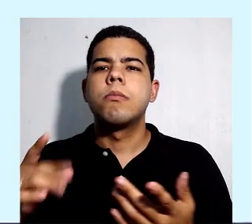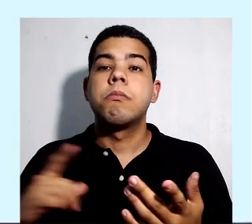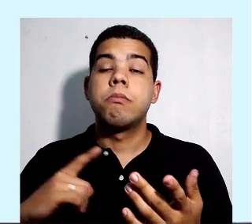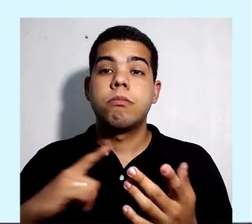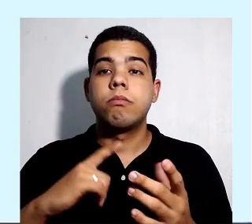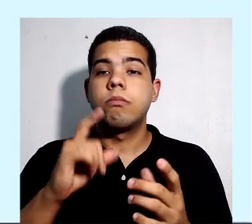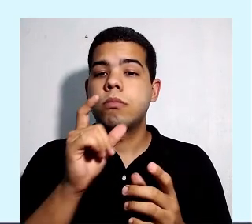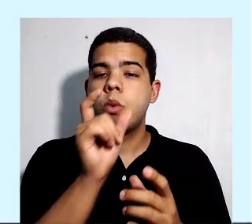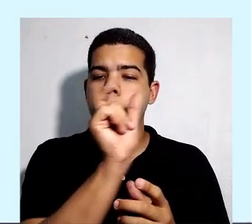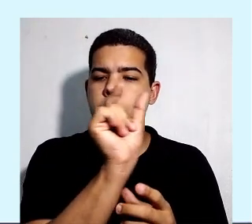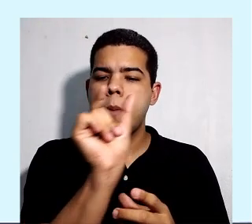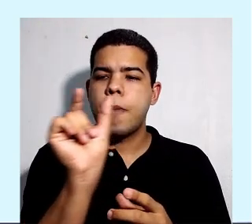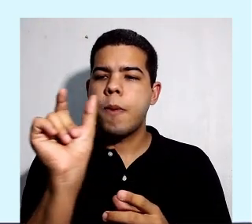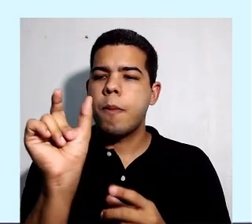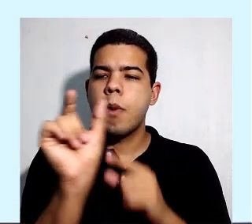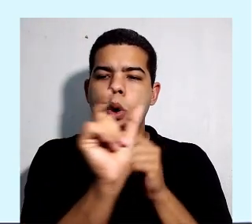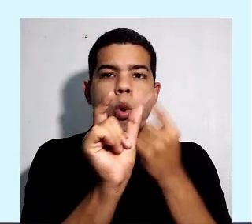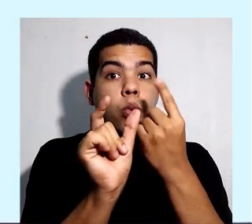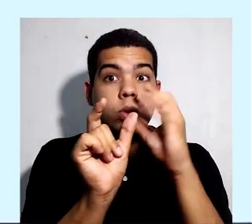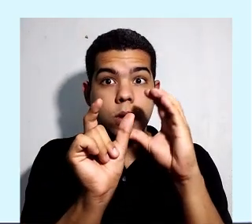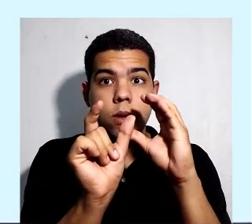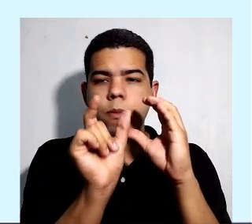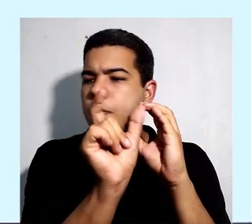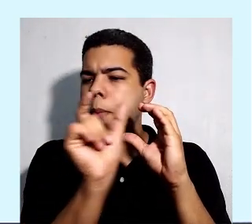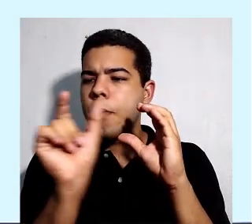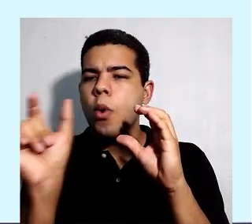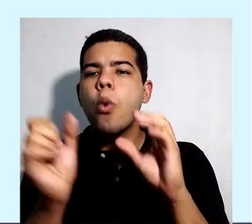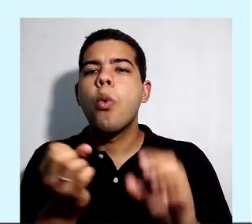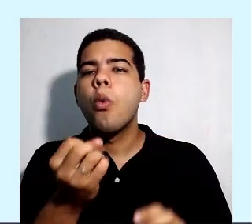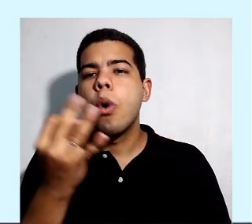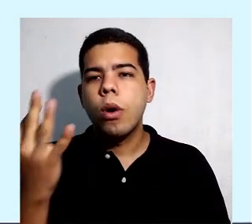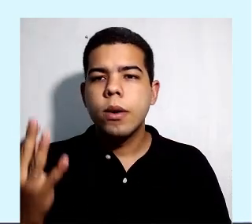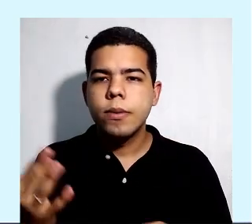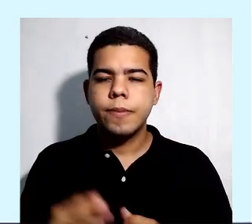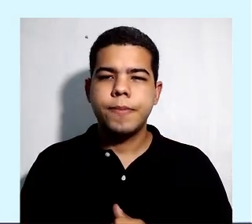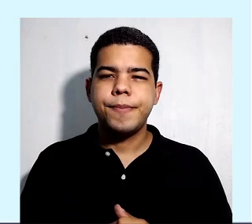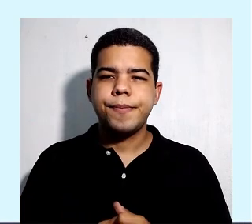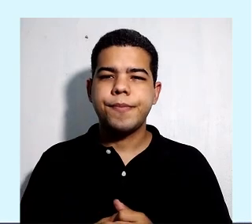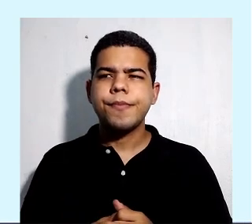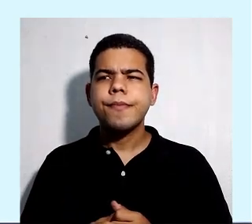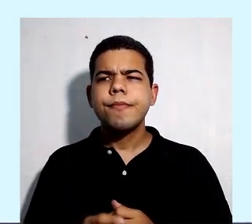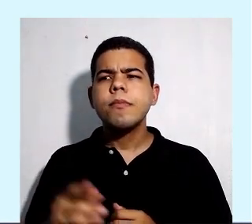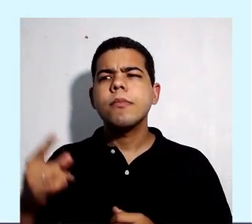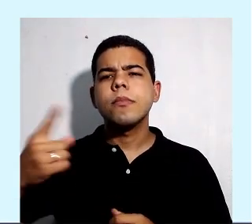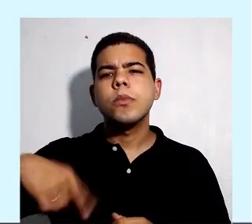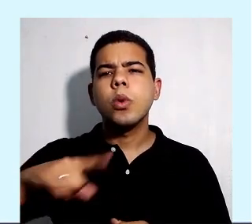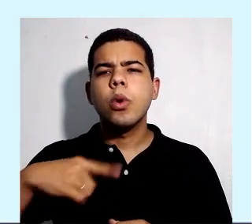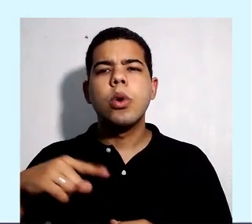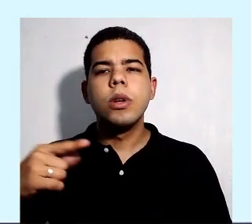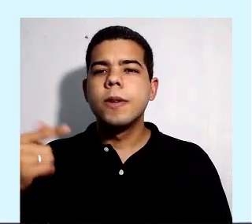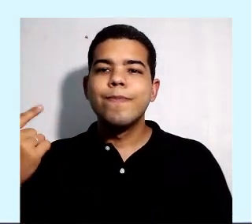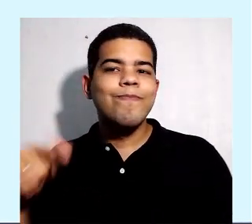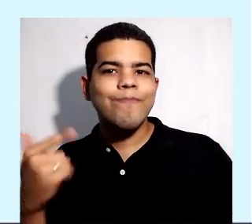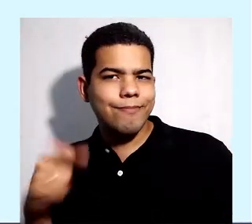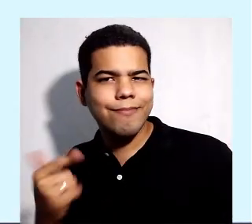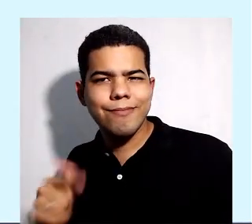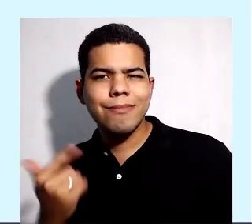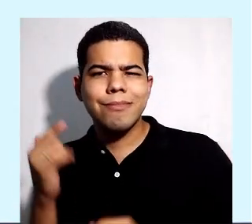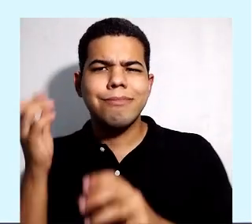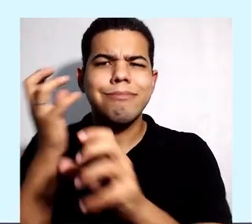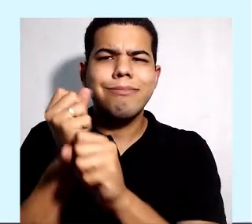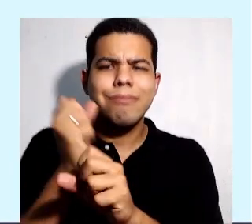essa figura corresponde em uma malha quadriculada? Ok? Mas então nós não temos medidas aqui. Tá, então